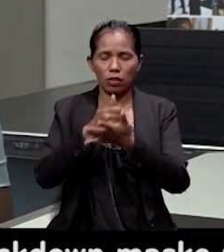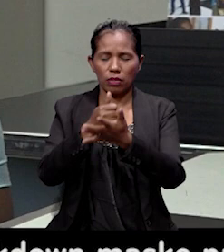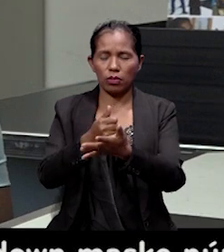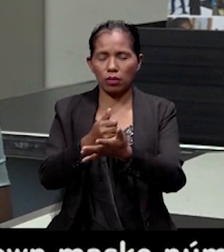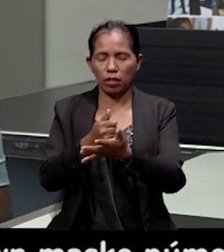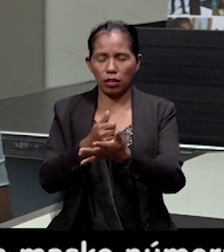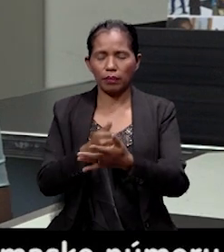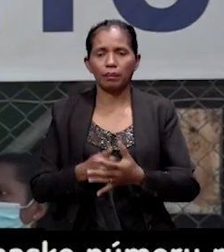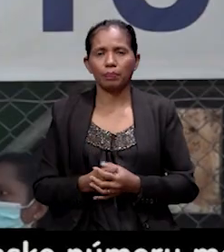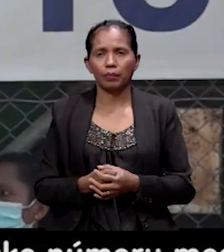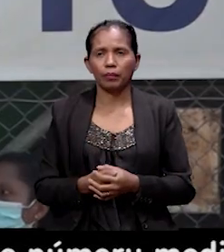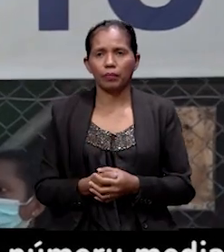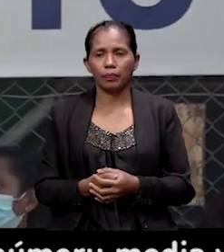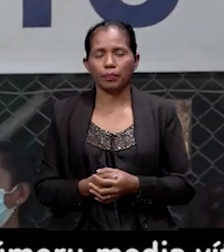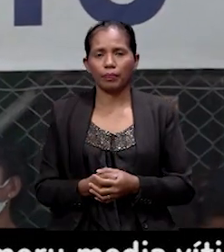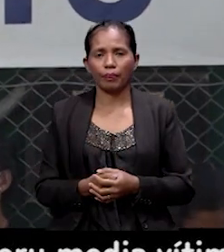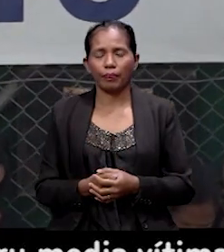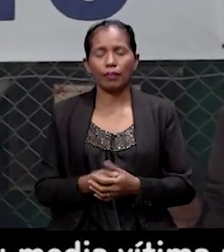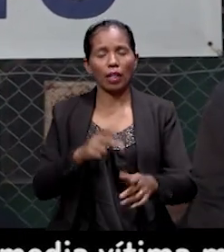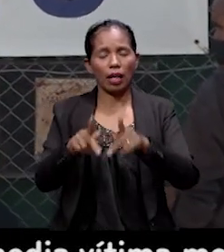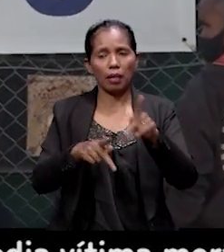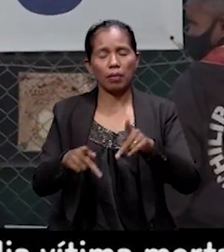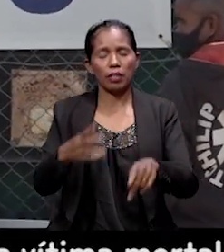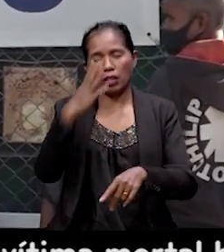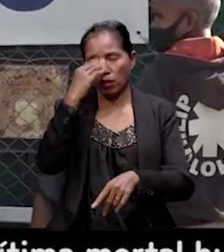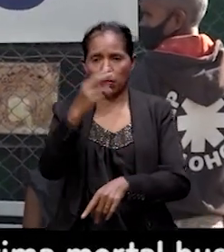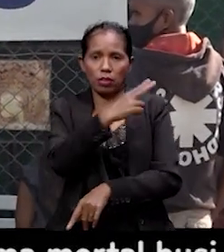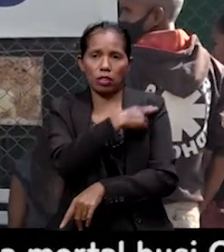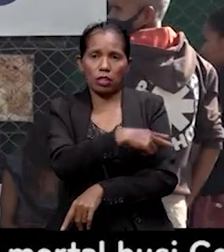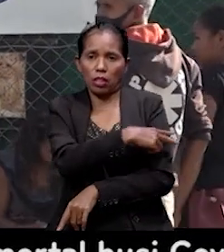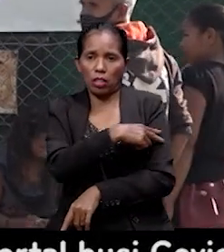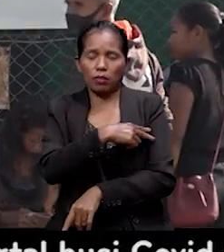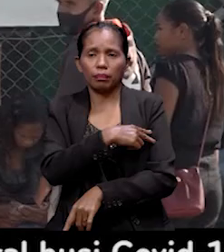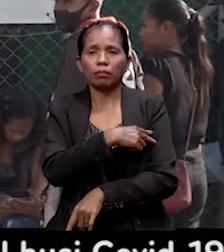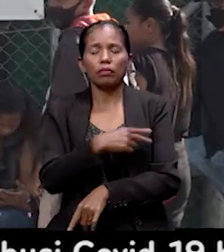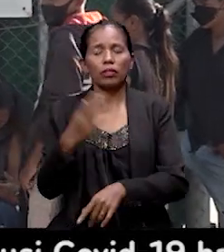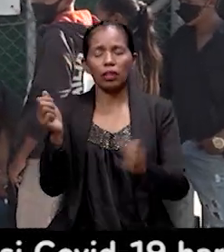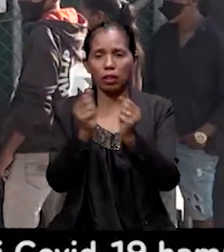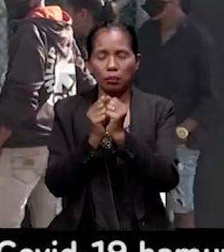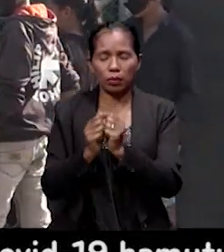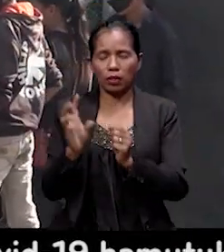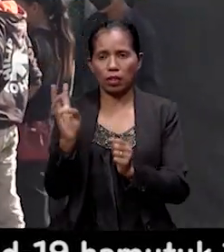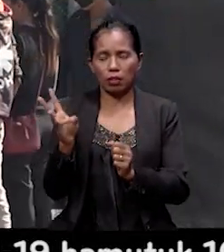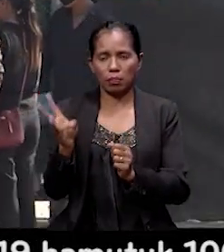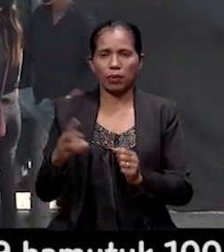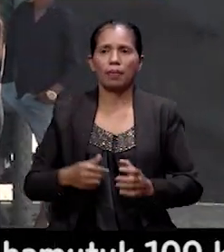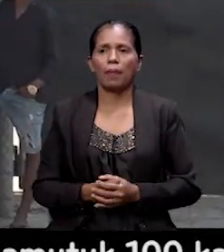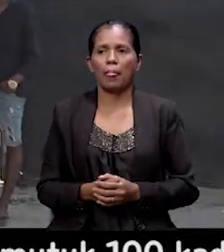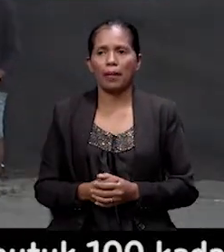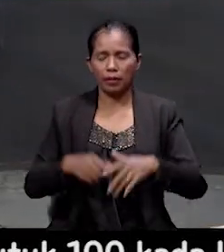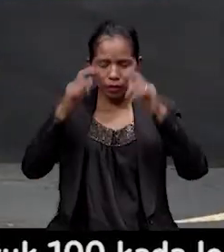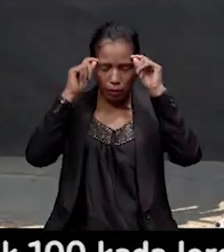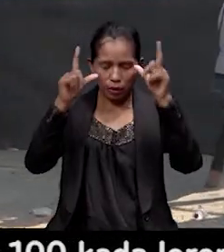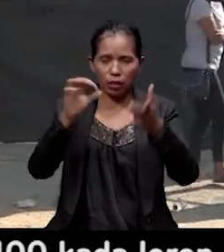numero na mema presija. Pacientes tira nebe baixa e a sala isolamento Veracruz hamutuk neng nulo. Além de ne,